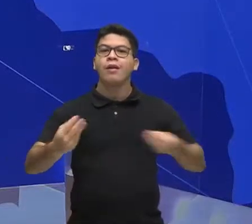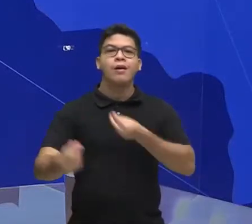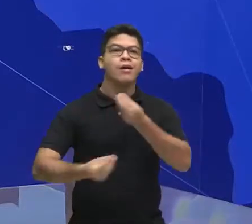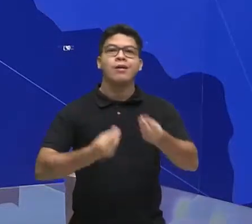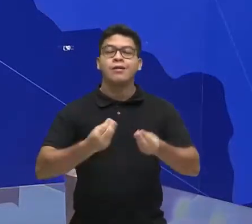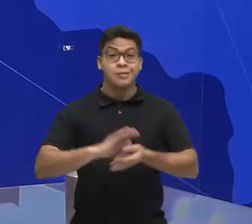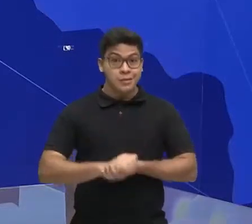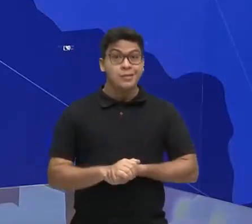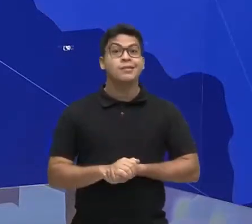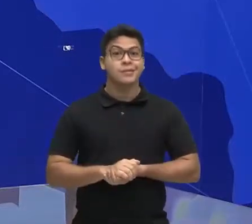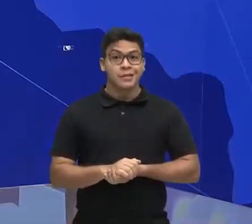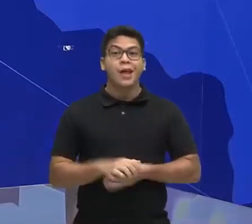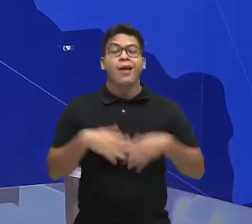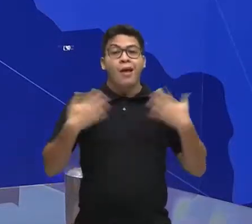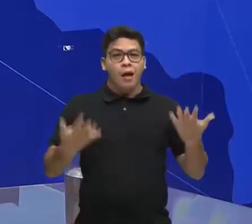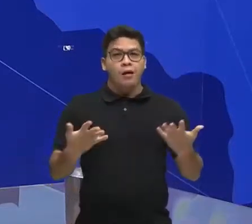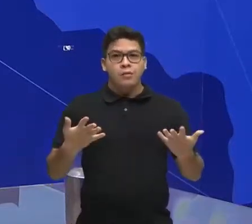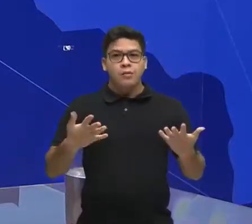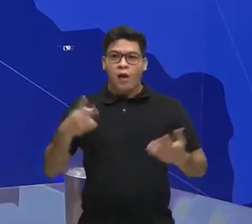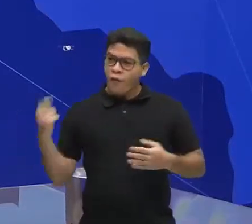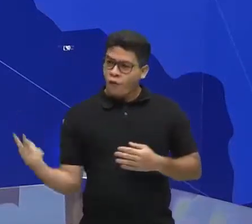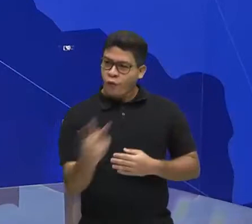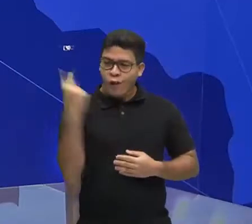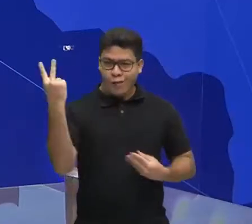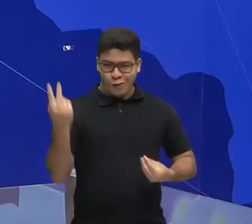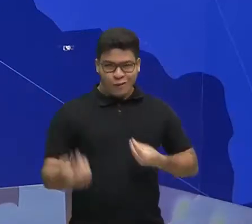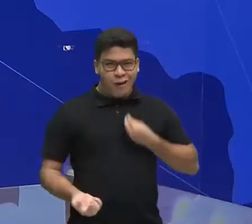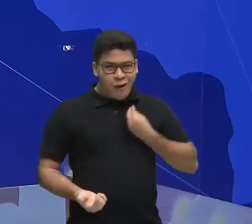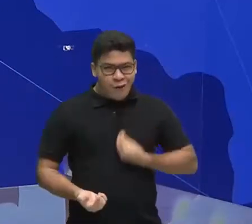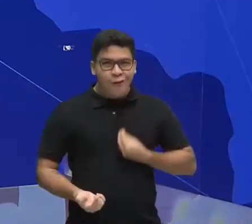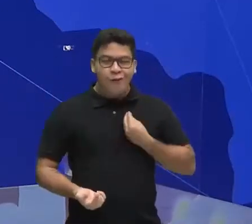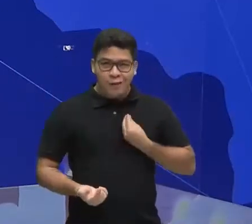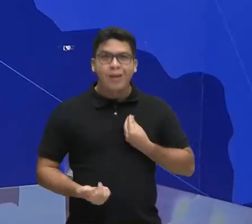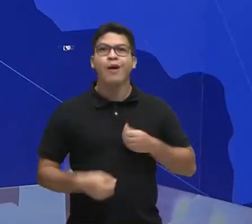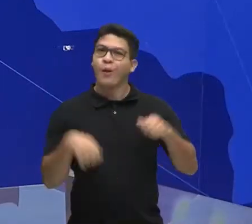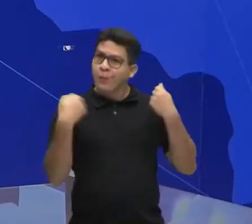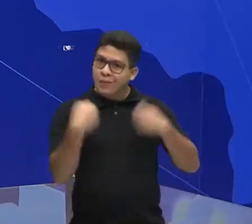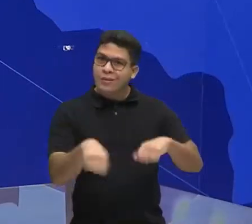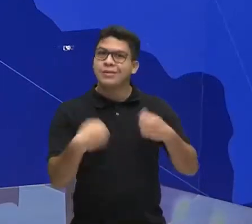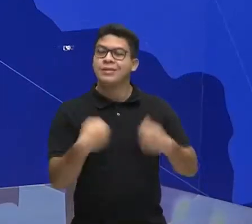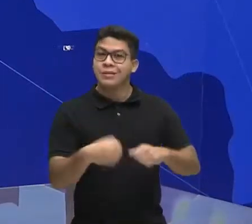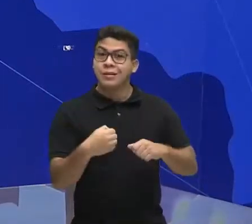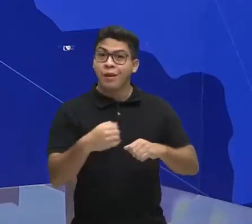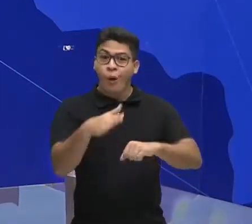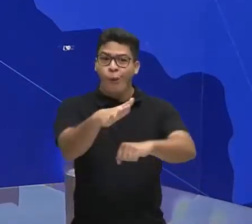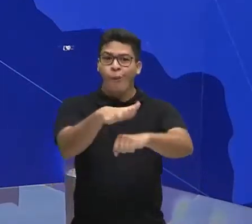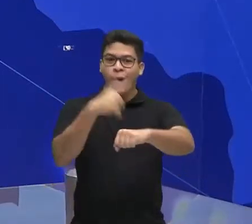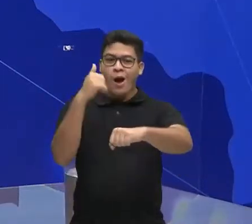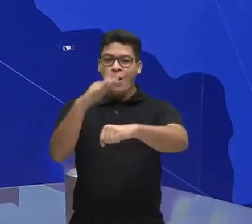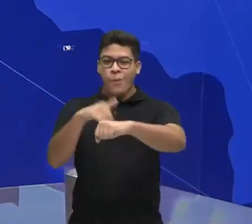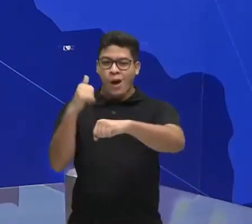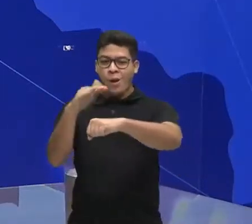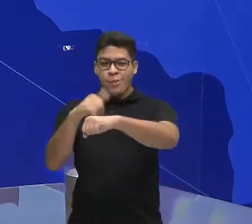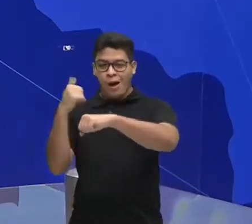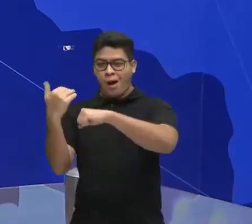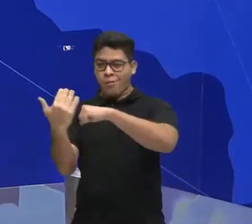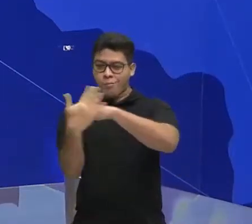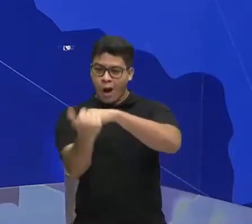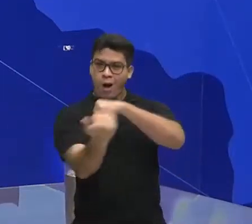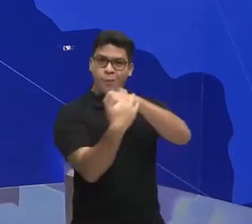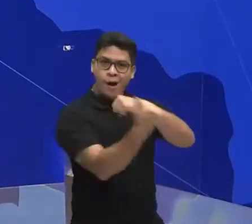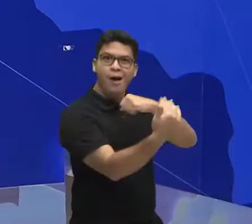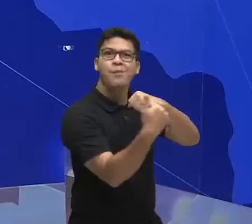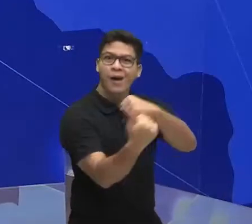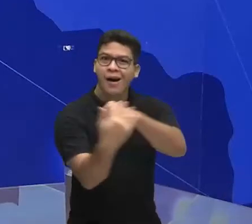chamada também para a valorização da vida, para dialogar sobre essa valorização da vida, é uma chamada também para que a gente entenda que enquanto essa